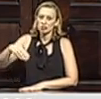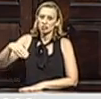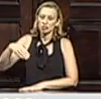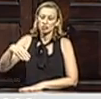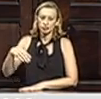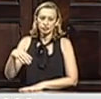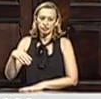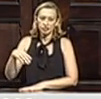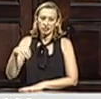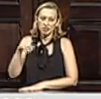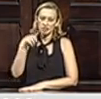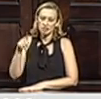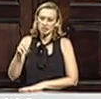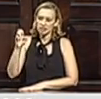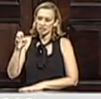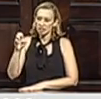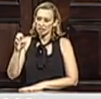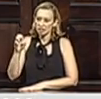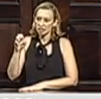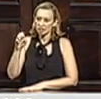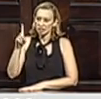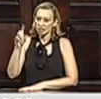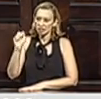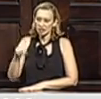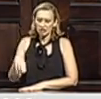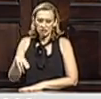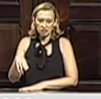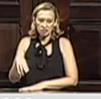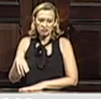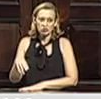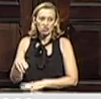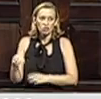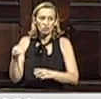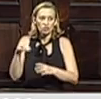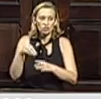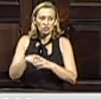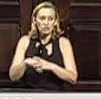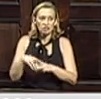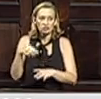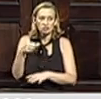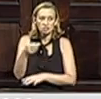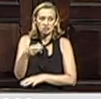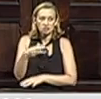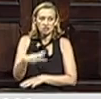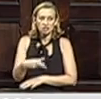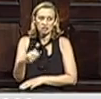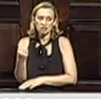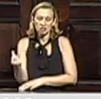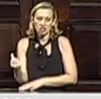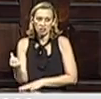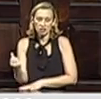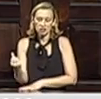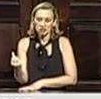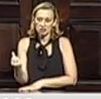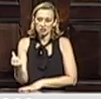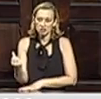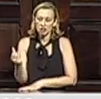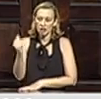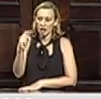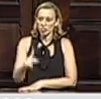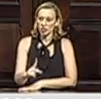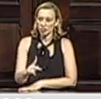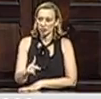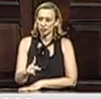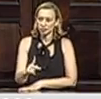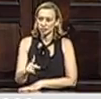Anchite, Zeidan e Zito. A presidência proclama o resultado. Votaram 36 senhores deputados. Destaque foi aprovado.